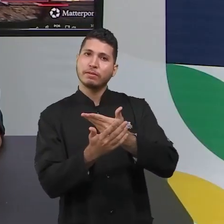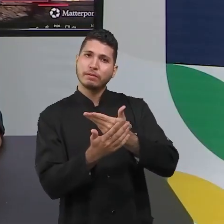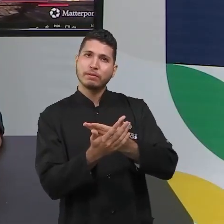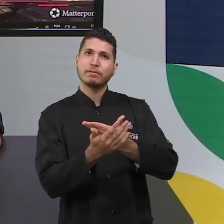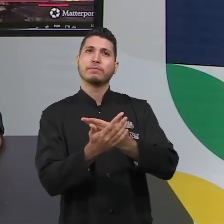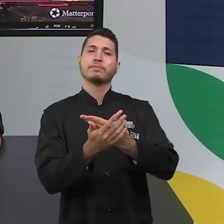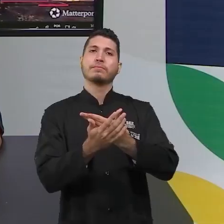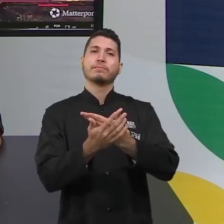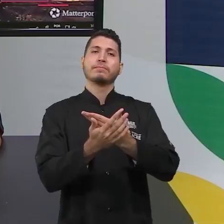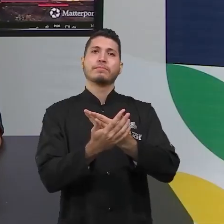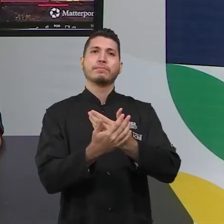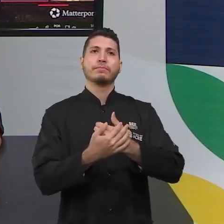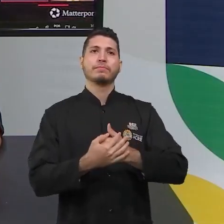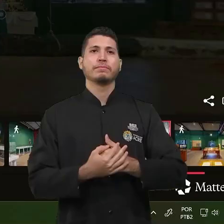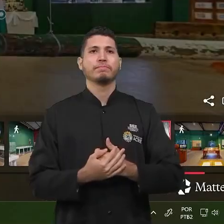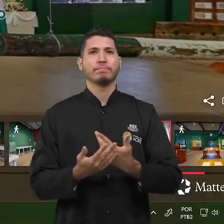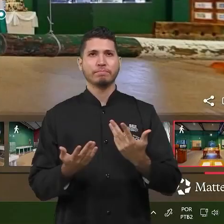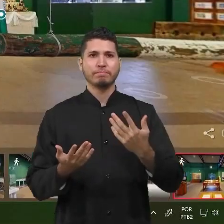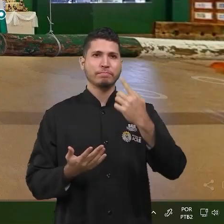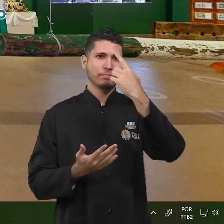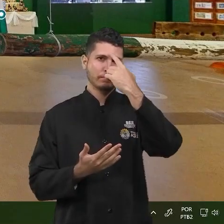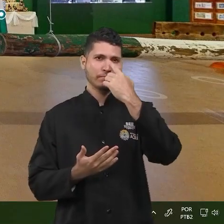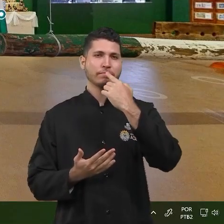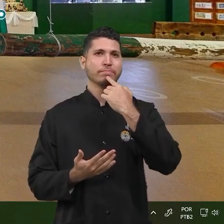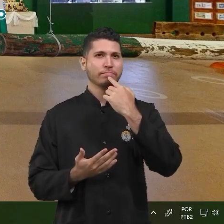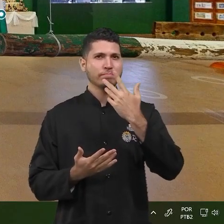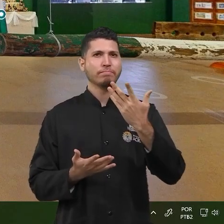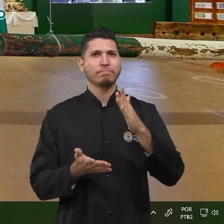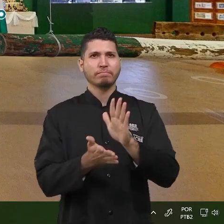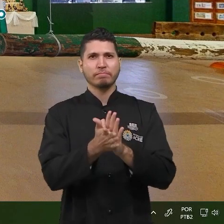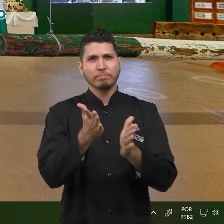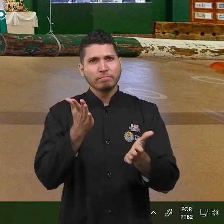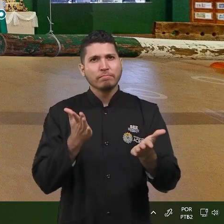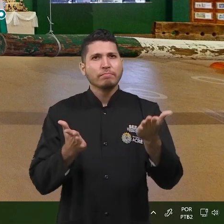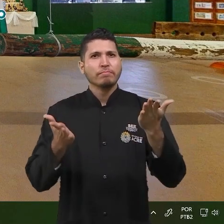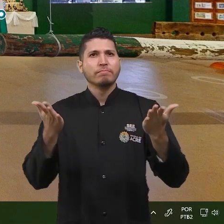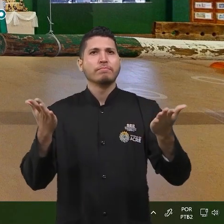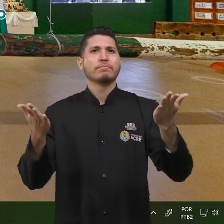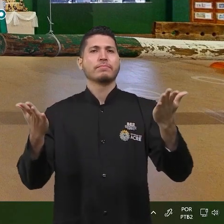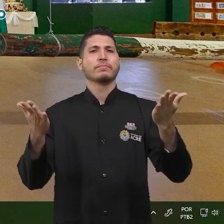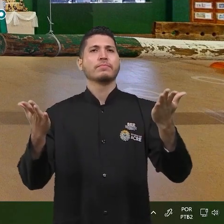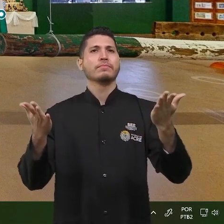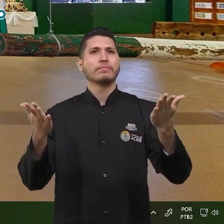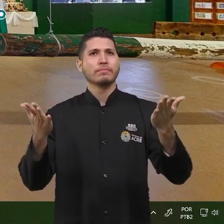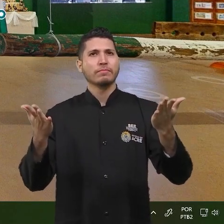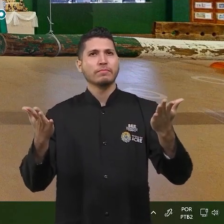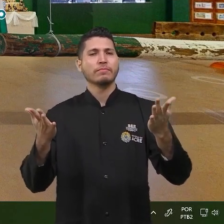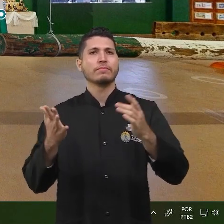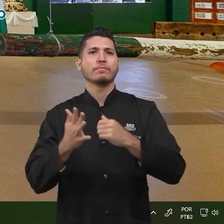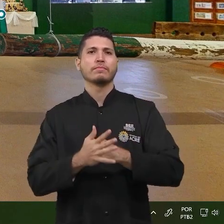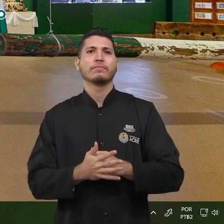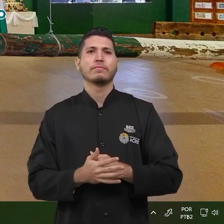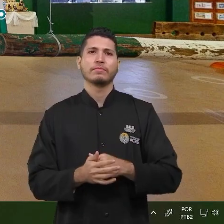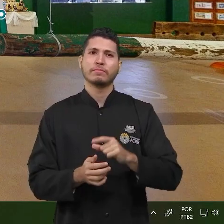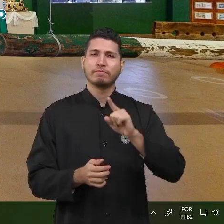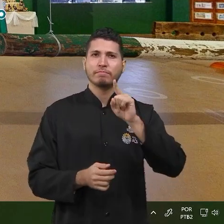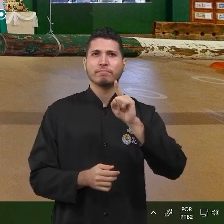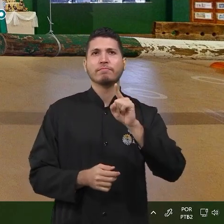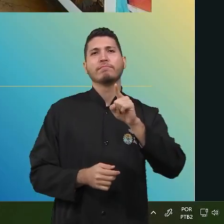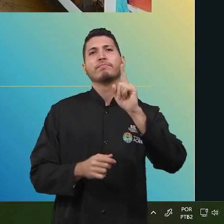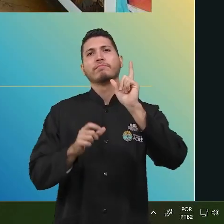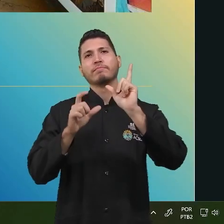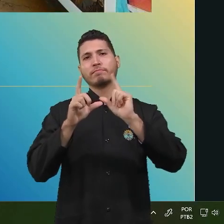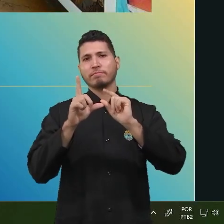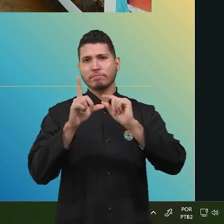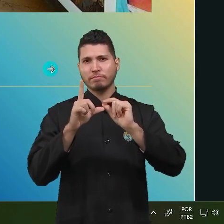nossa aula. Olha que imagem incrível que você pode estar tendo aí apenas acessando o link,